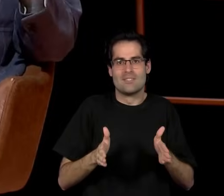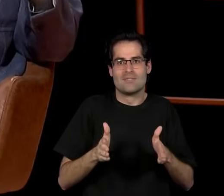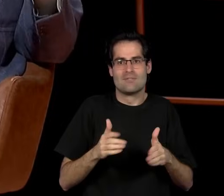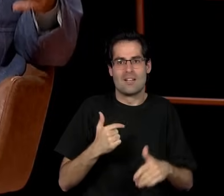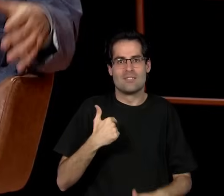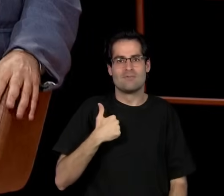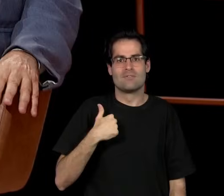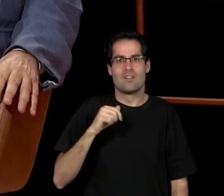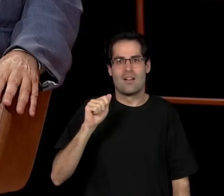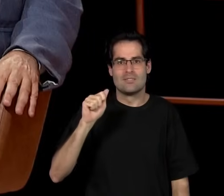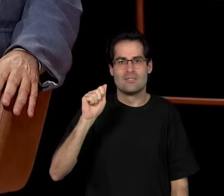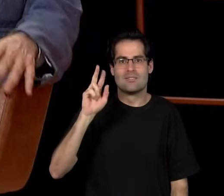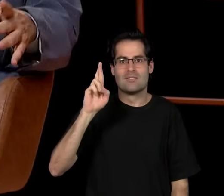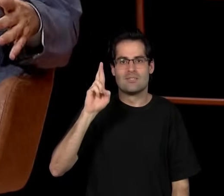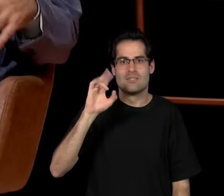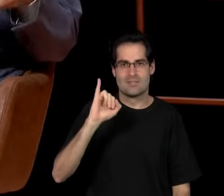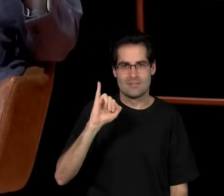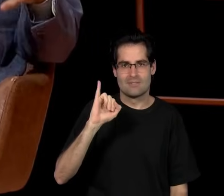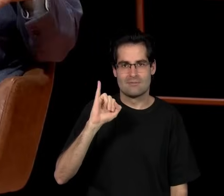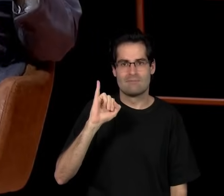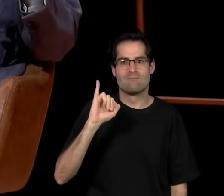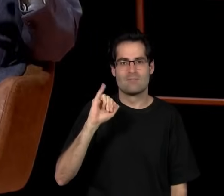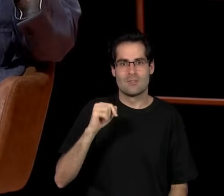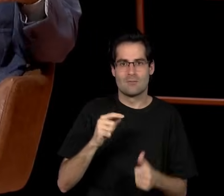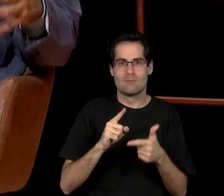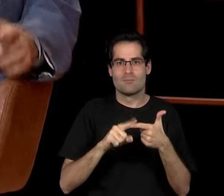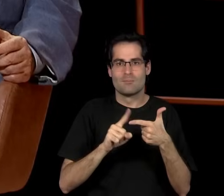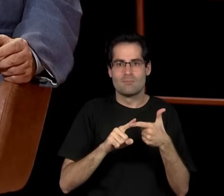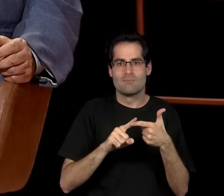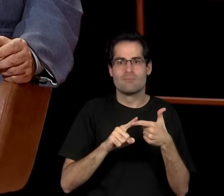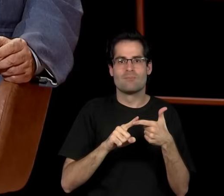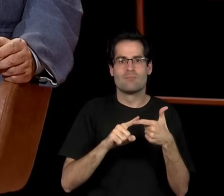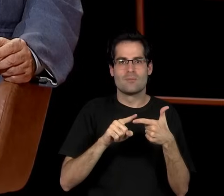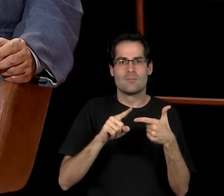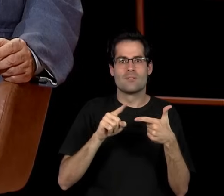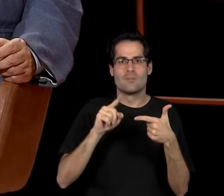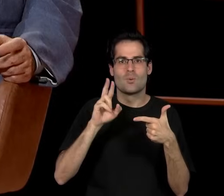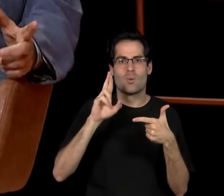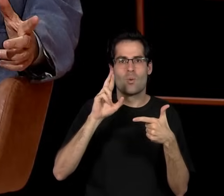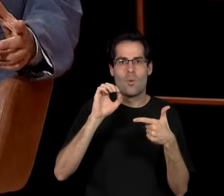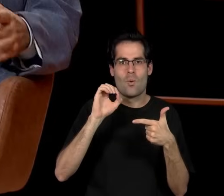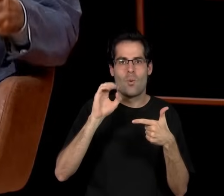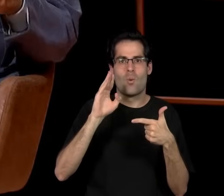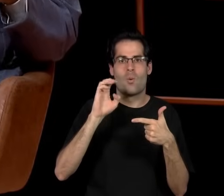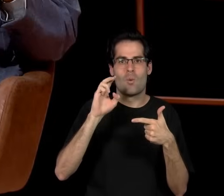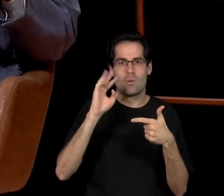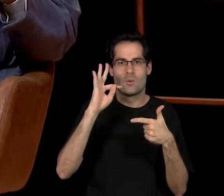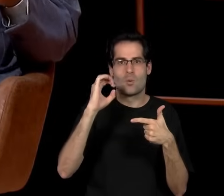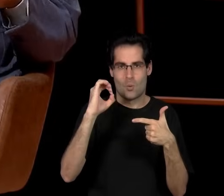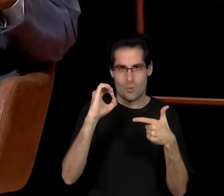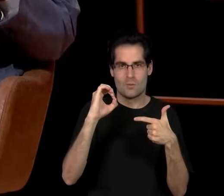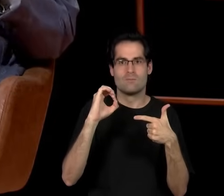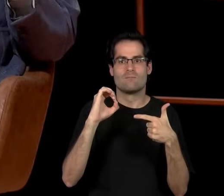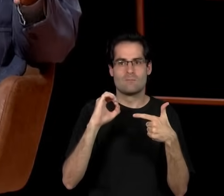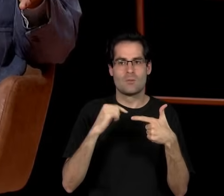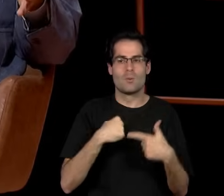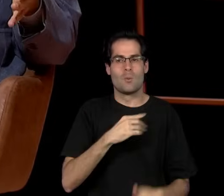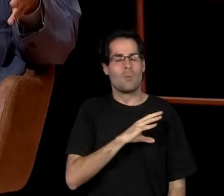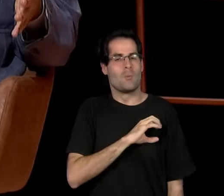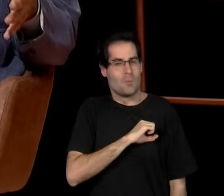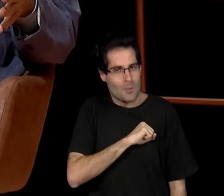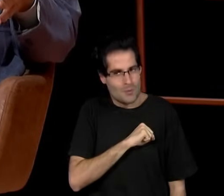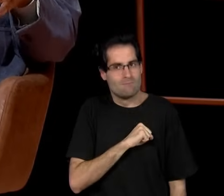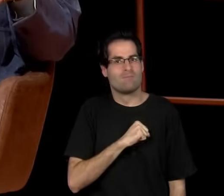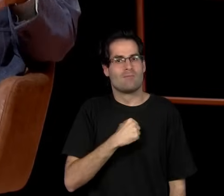Carvalho, do Marcos Painar. São irmãos, são pessoas que eu adoro, e foi uma surpresa. Eu quero dar os parabéns, que eu não sabia de